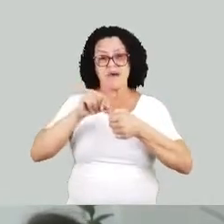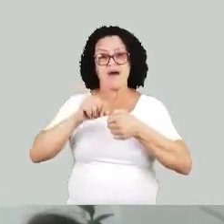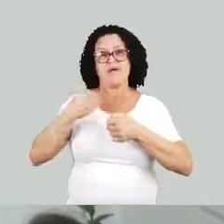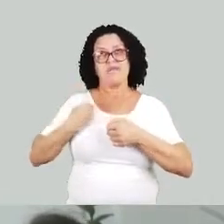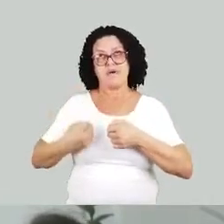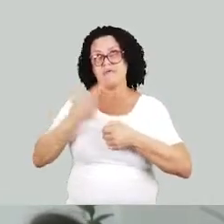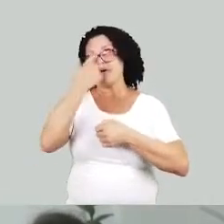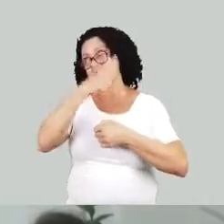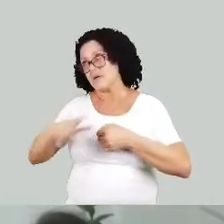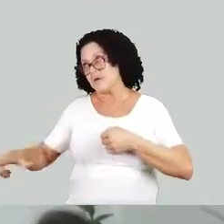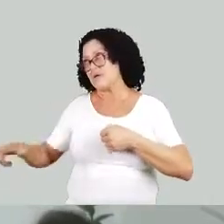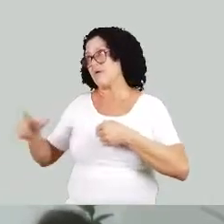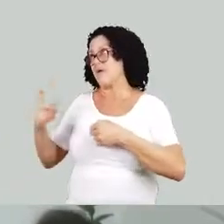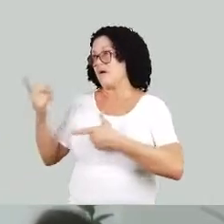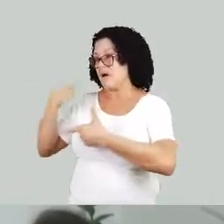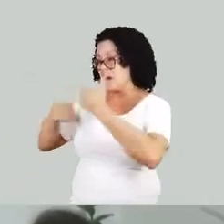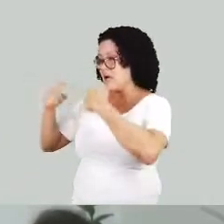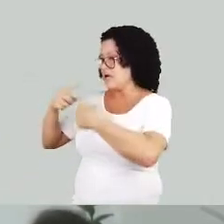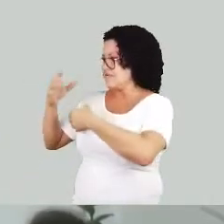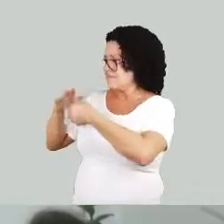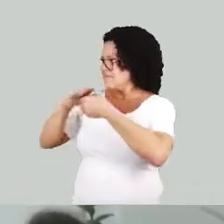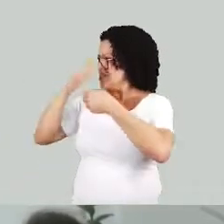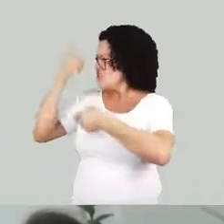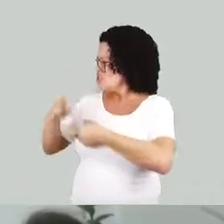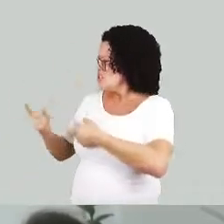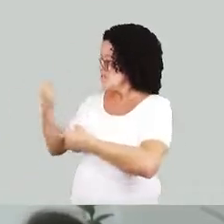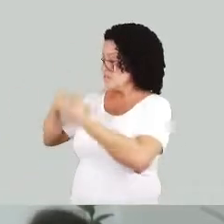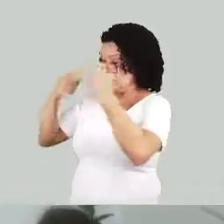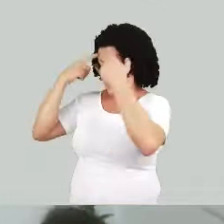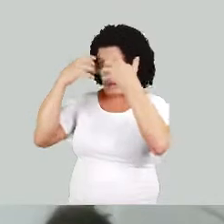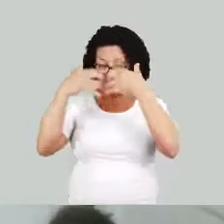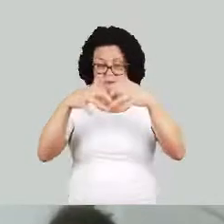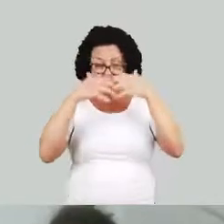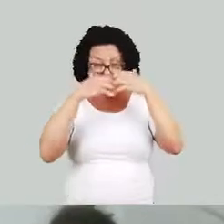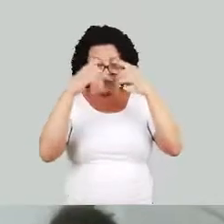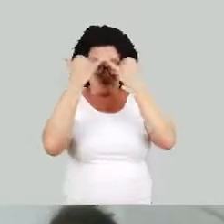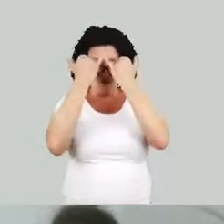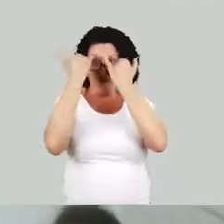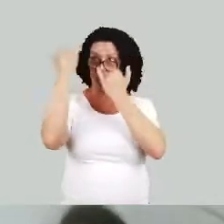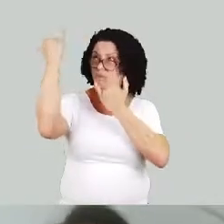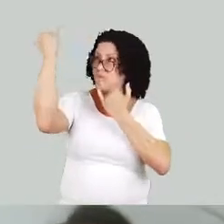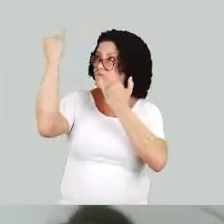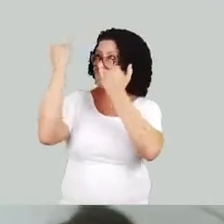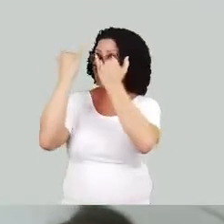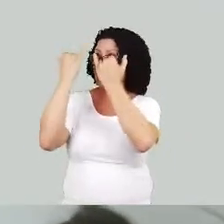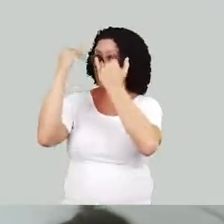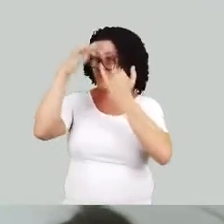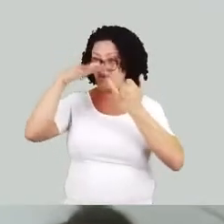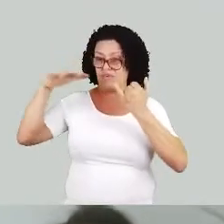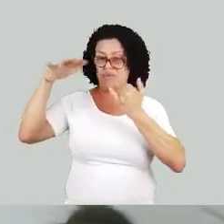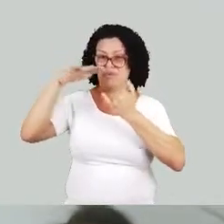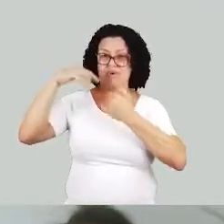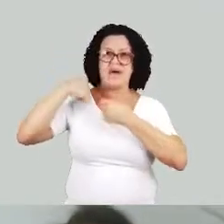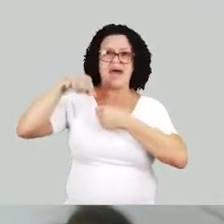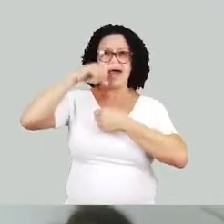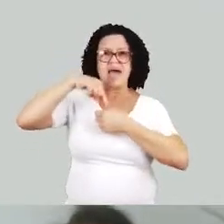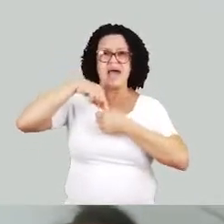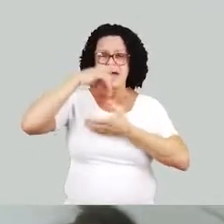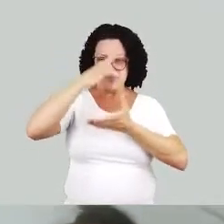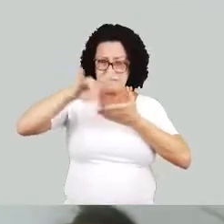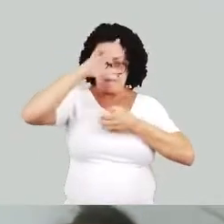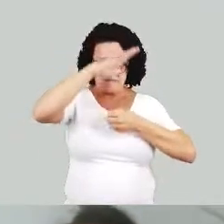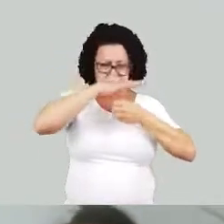reviver aquela agressão, de forma que isso vire um mecanismo de autopunição,